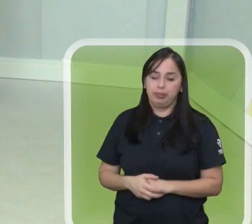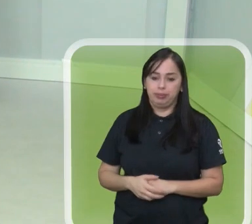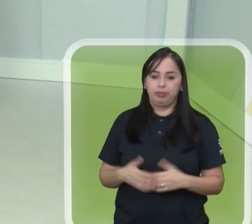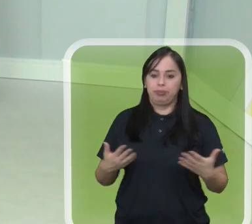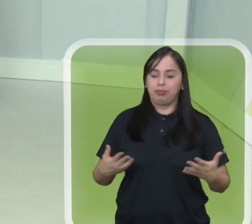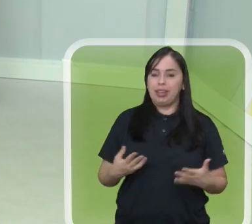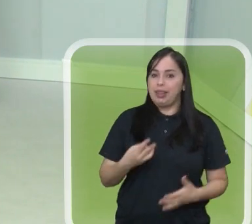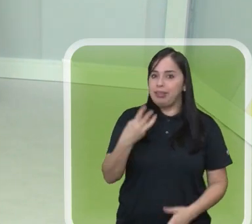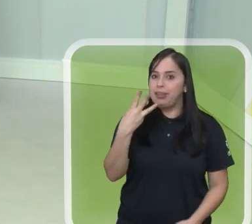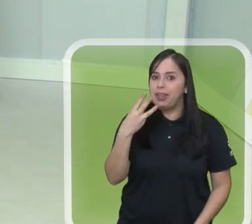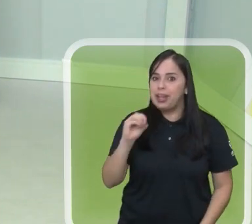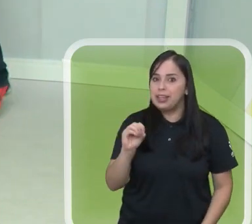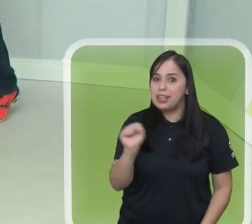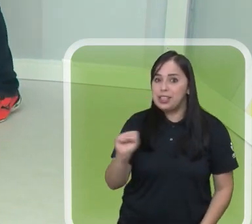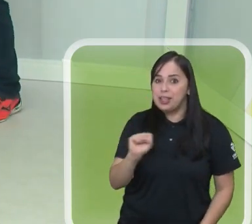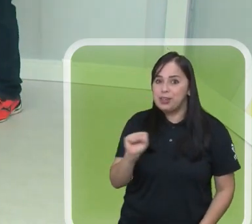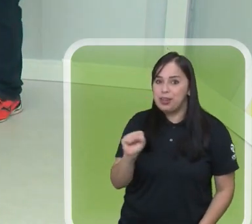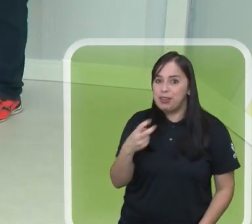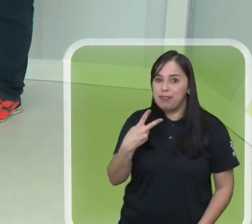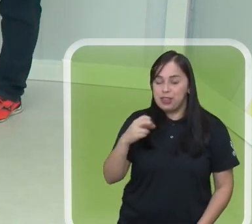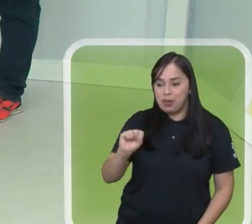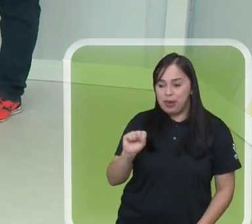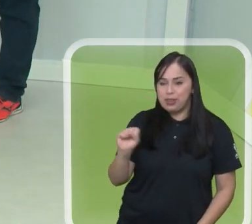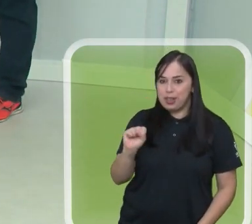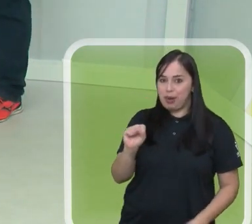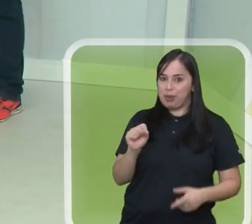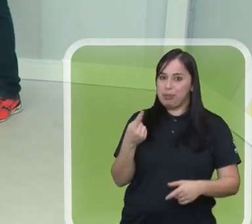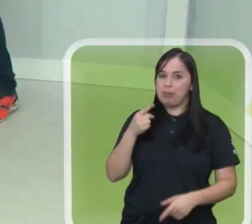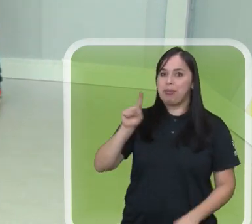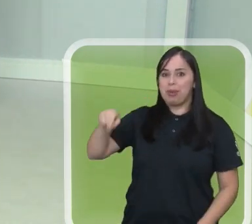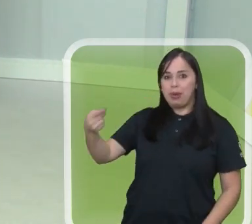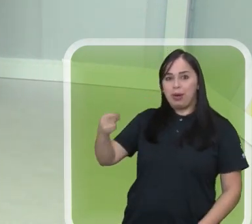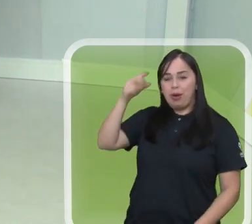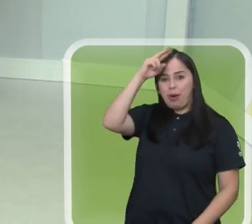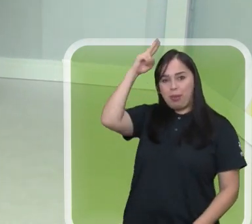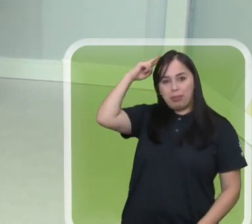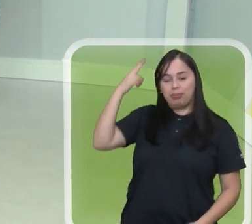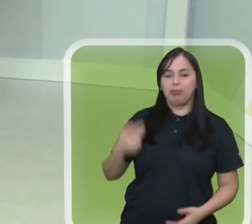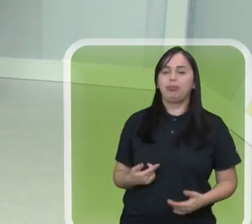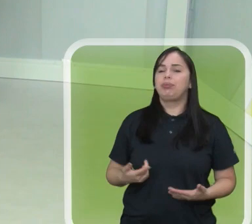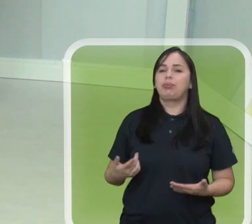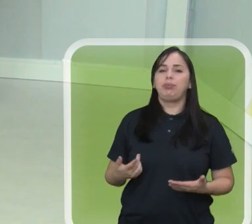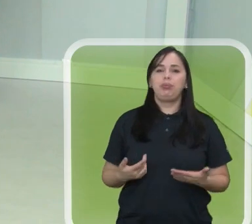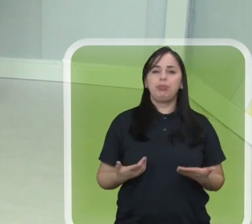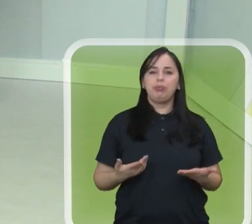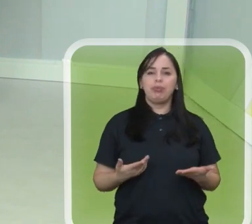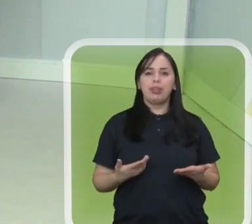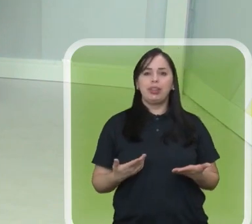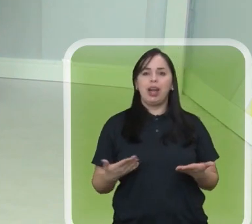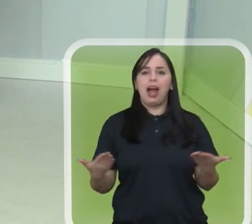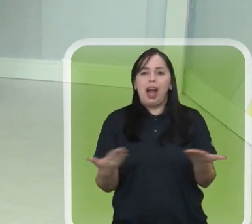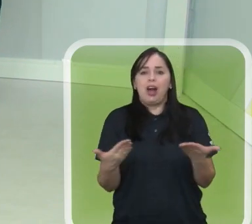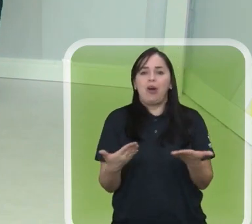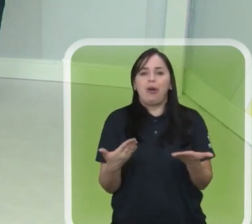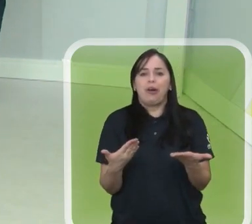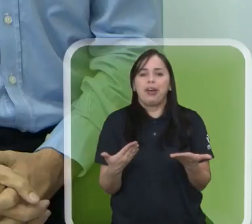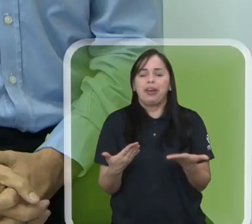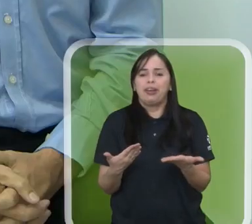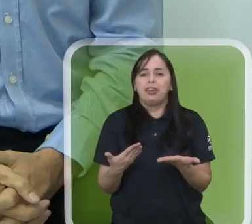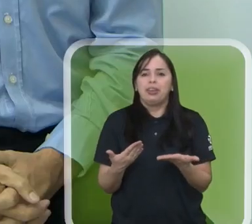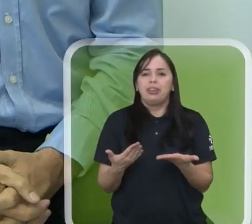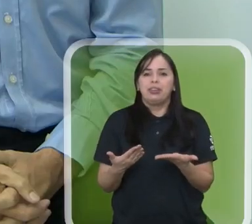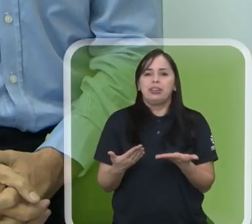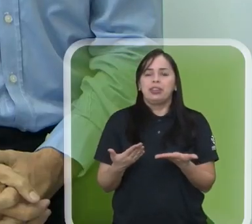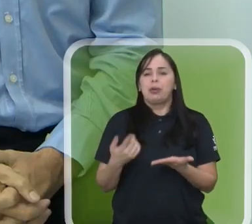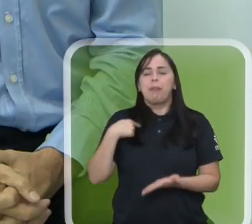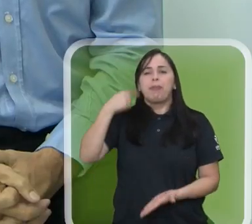30 segundos para você, 28 segundos para o Robertinho. Rápido, o que vai ficar de juntar dos cacos, né? Enfim, o que fica para o ano